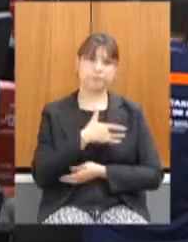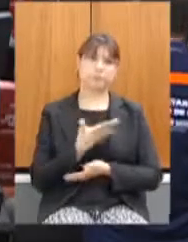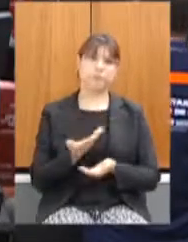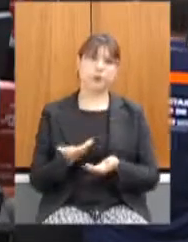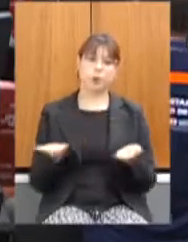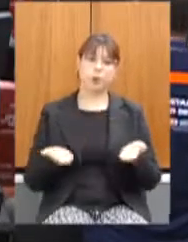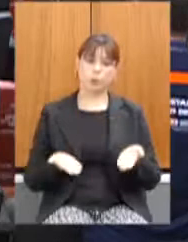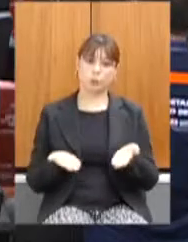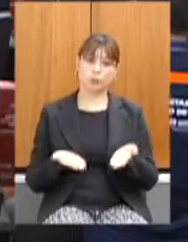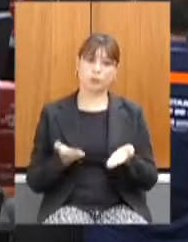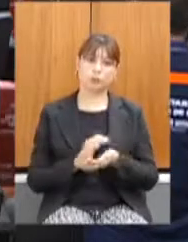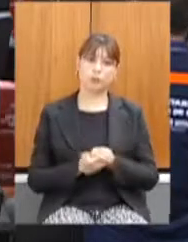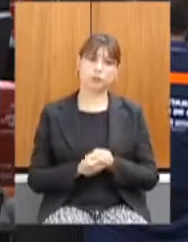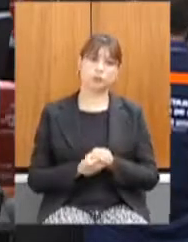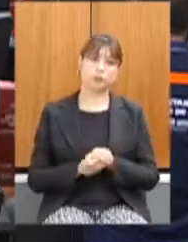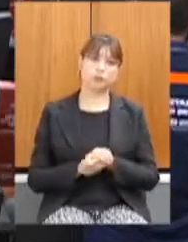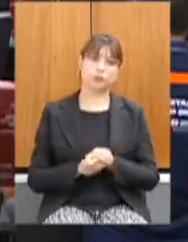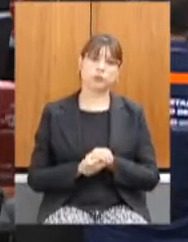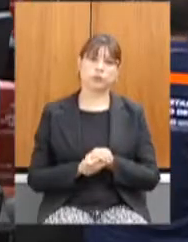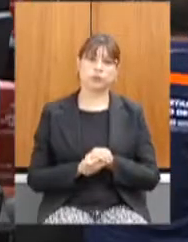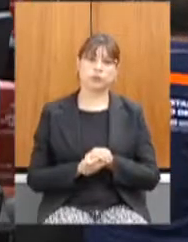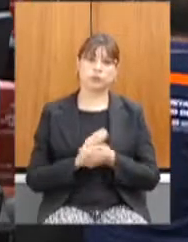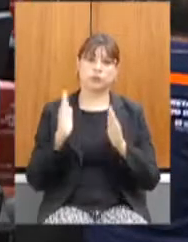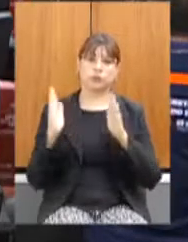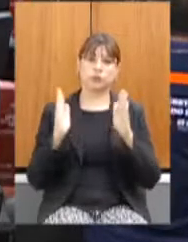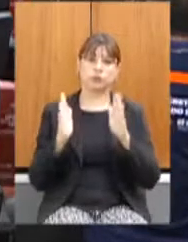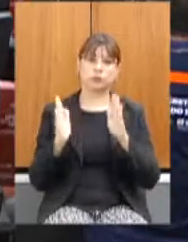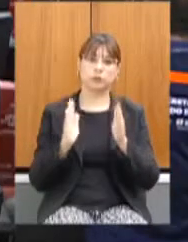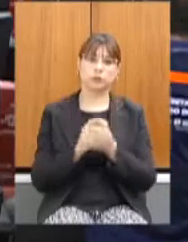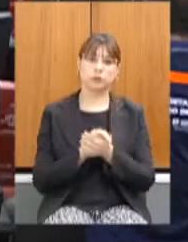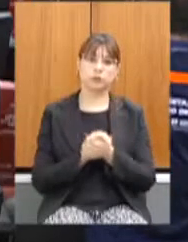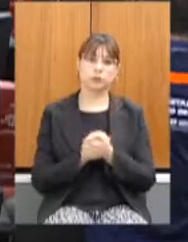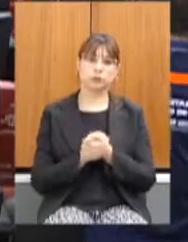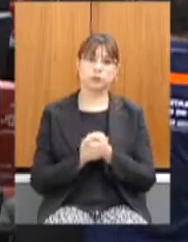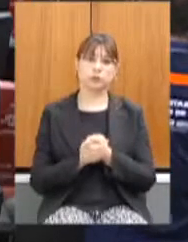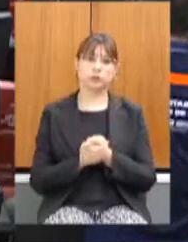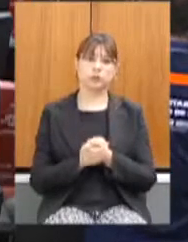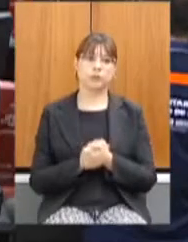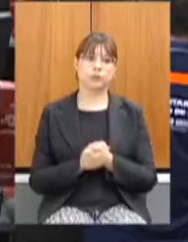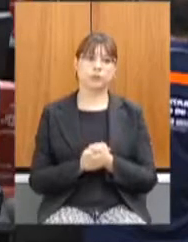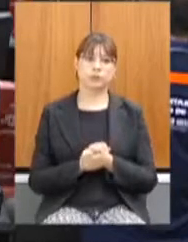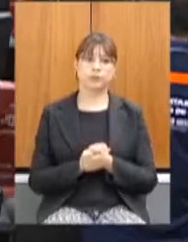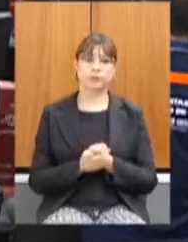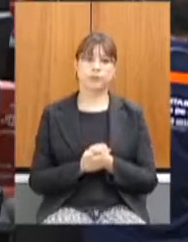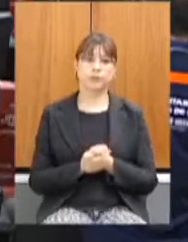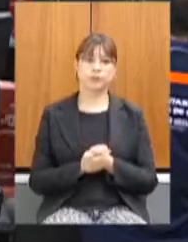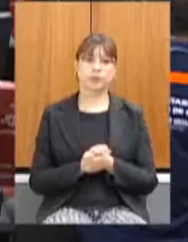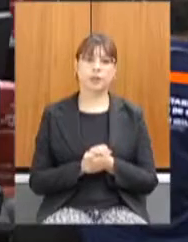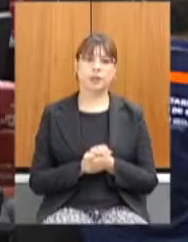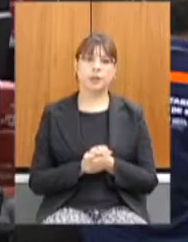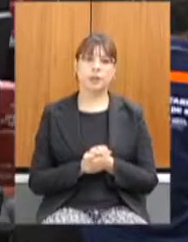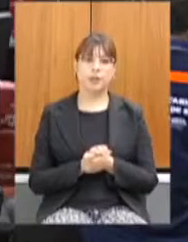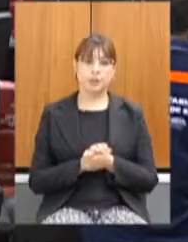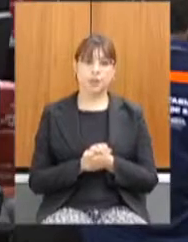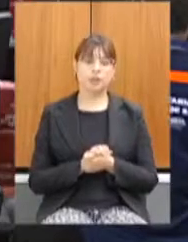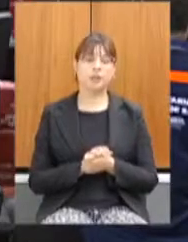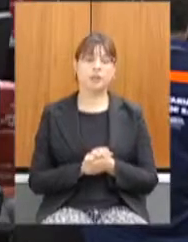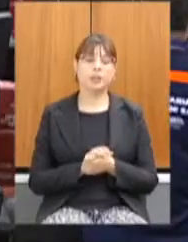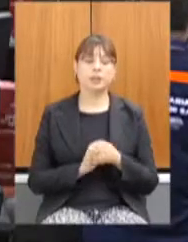tempo necessário para que a gente possa para que ele possa apresentar o relatório